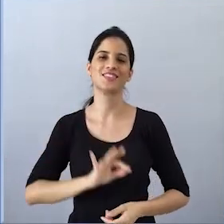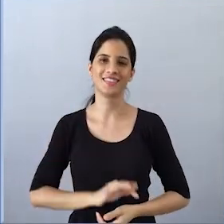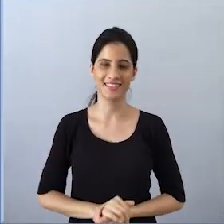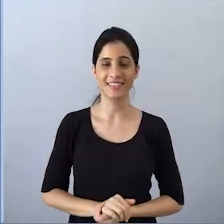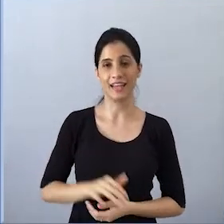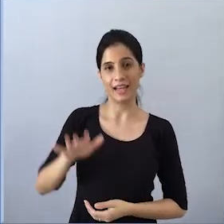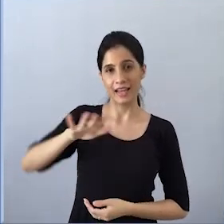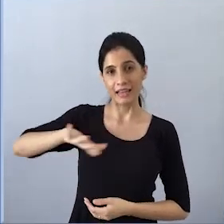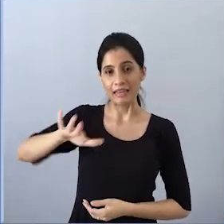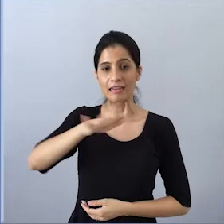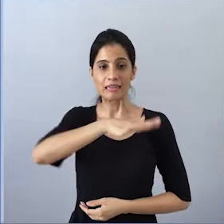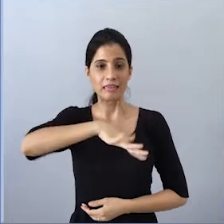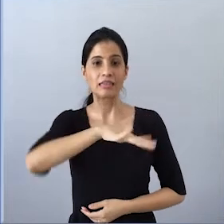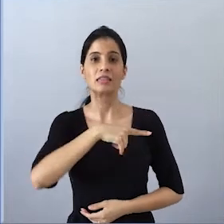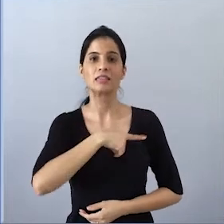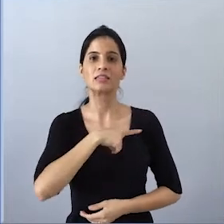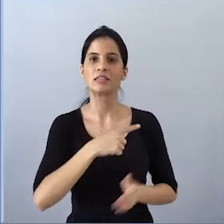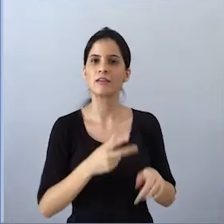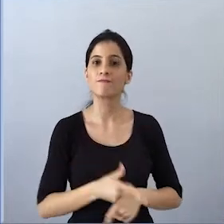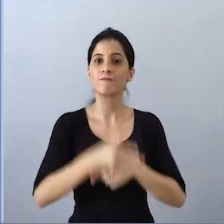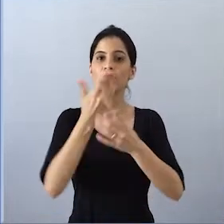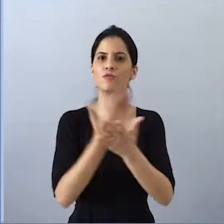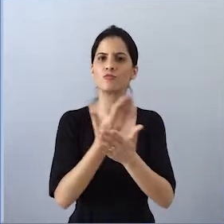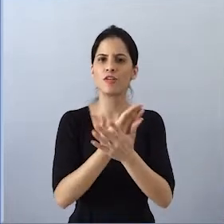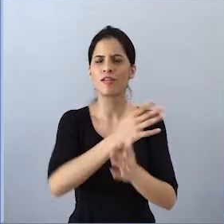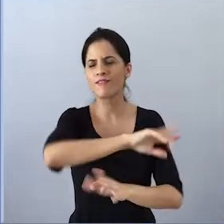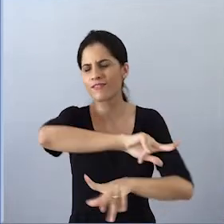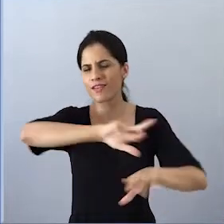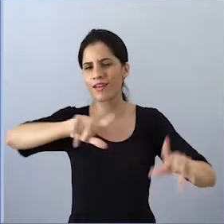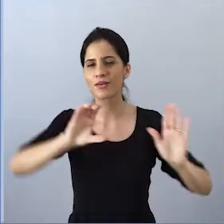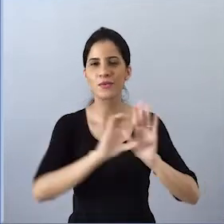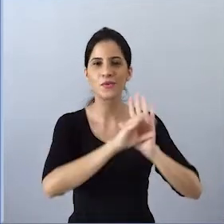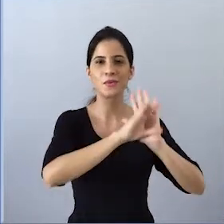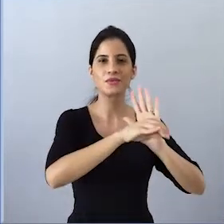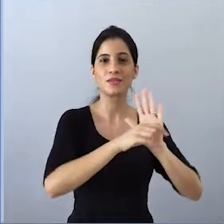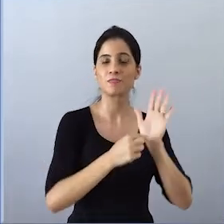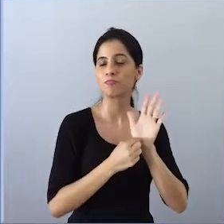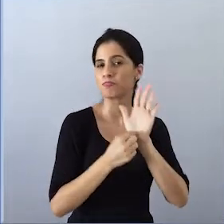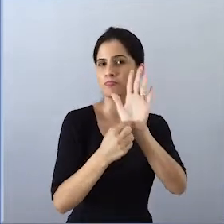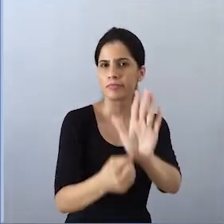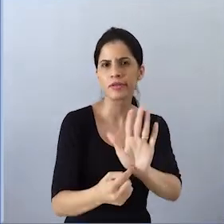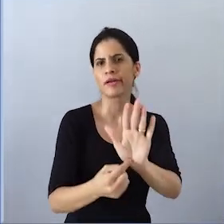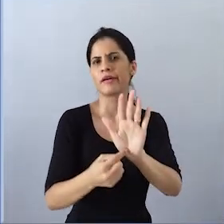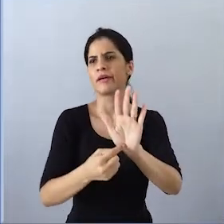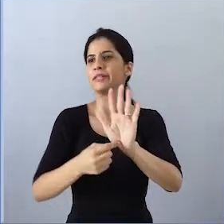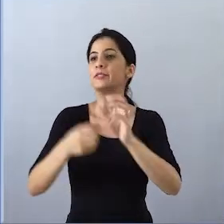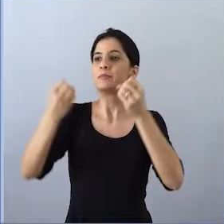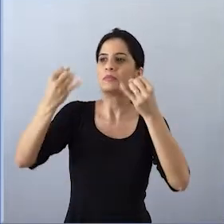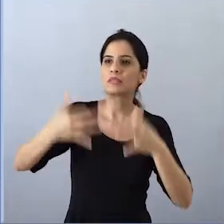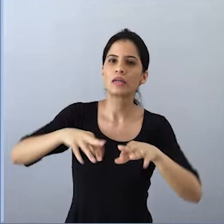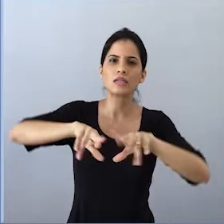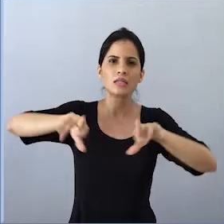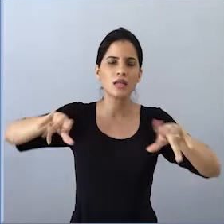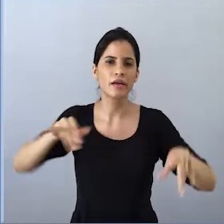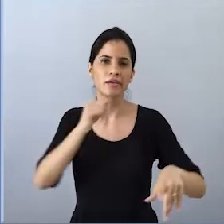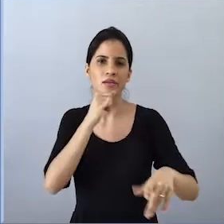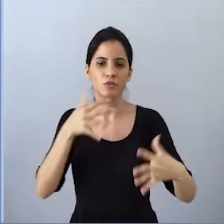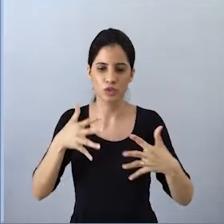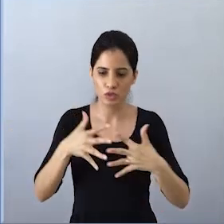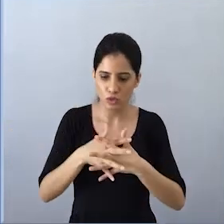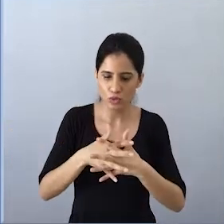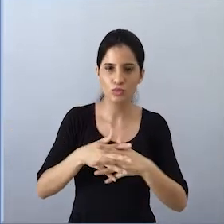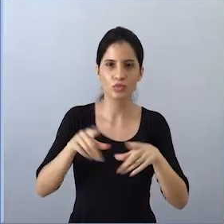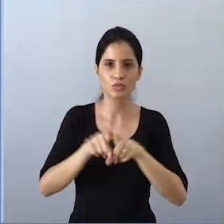e Embriologia, serão apresentadas videoaulas conceituais teóricas, com apresentação dos conceitos morfológicos, de construção